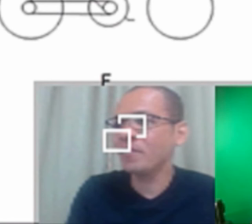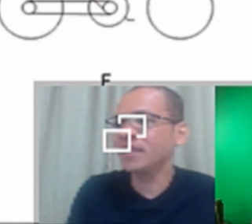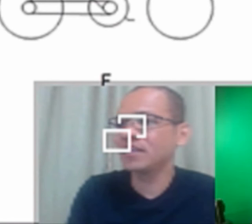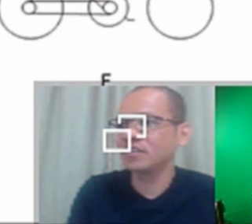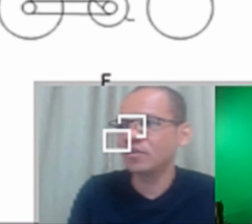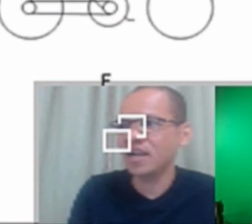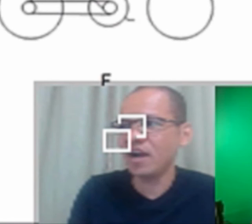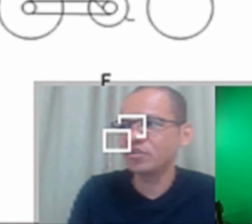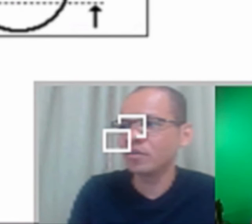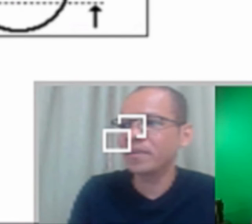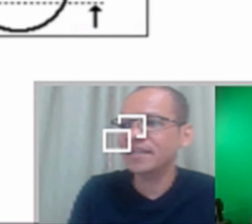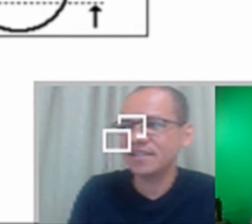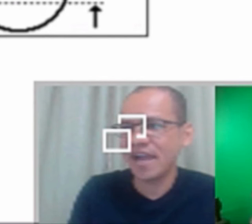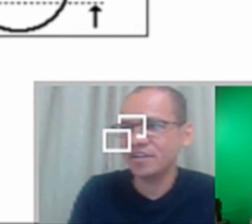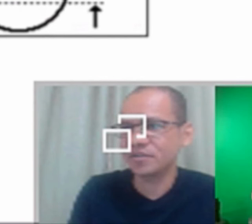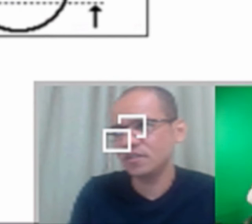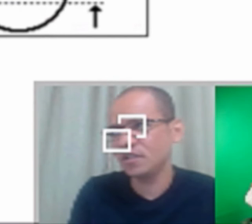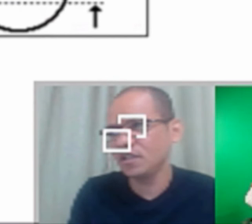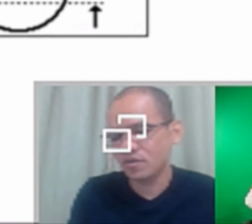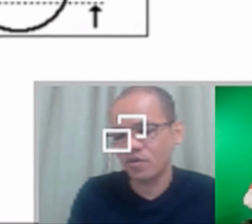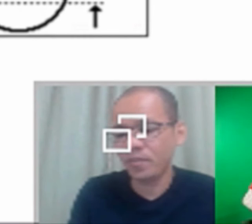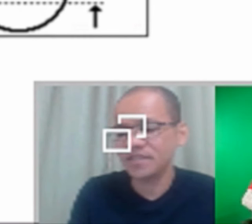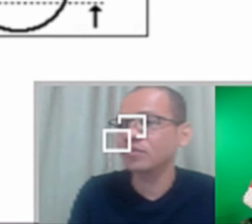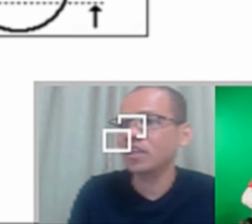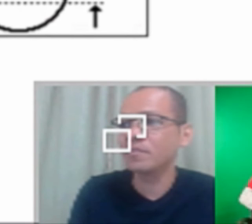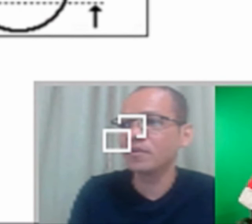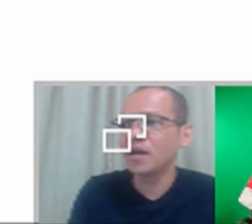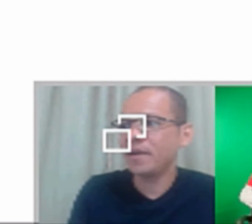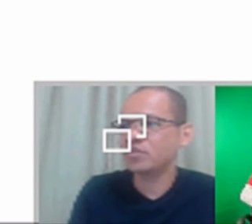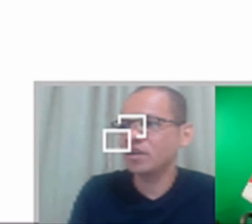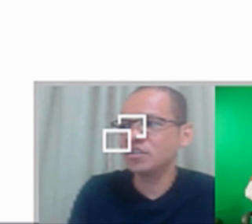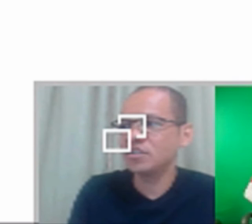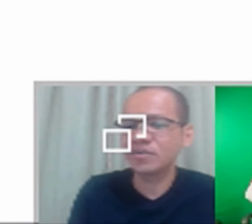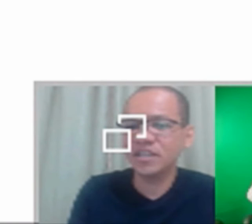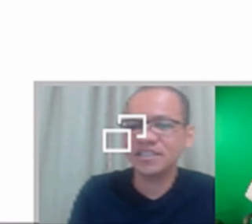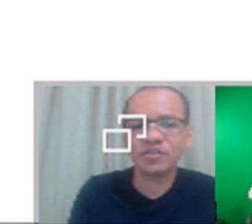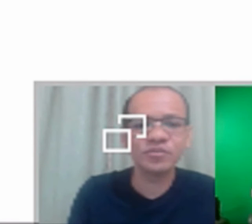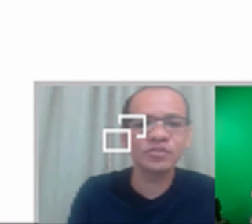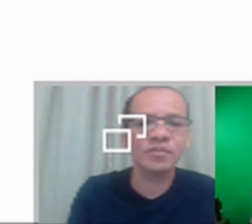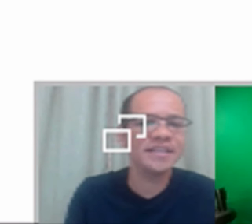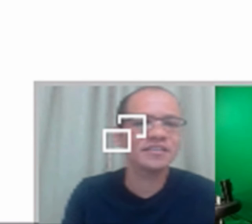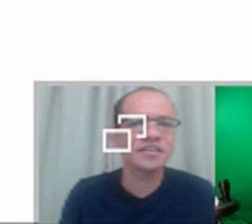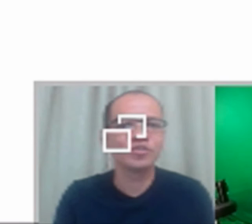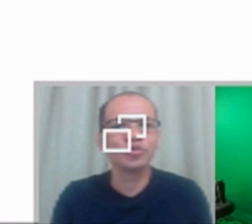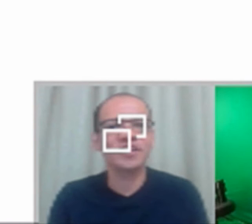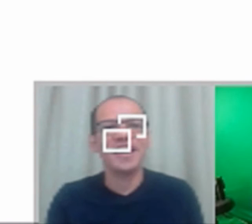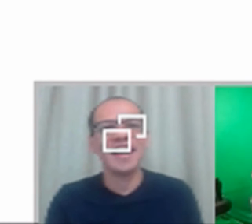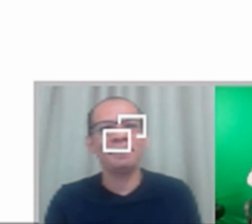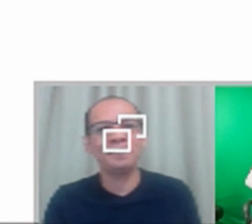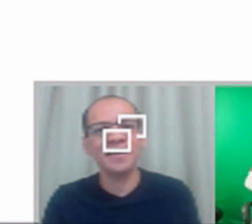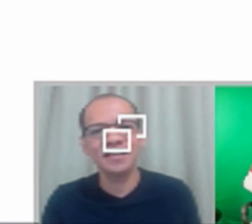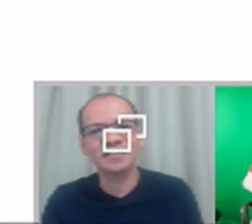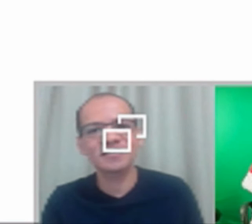questões foram aumentando o grau de complexidade e, com o passar do tempo, passou a exigir do candidato muito mais